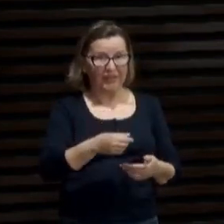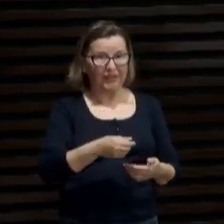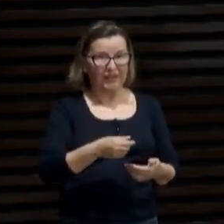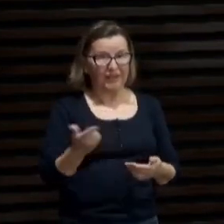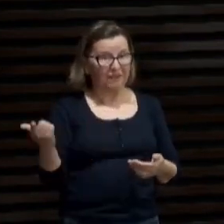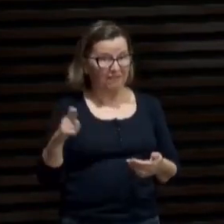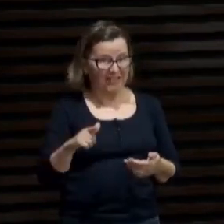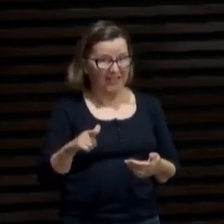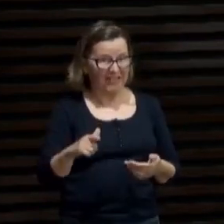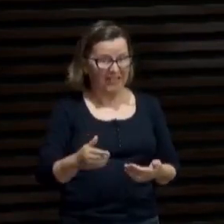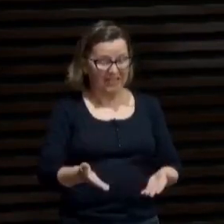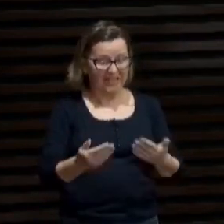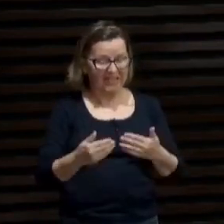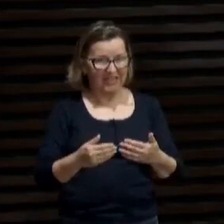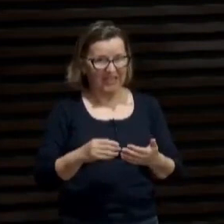alguém